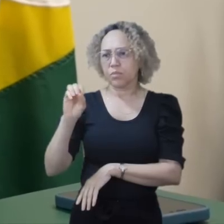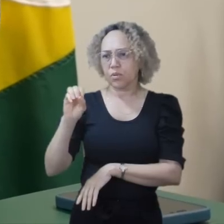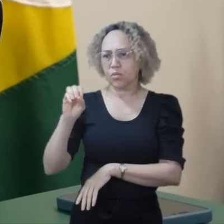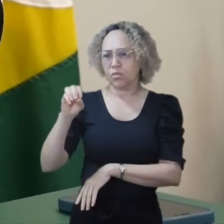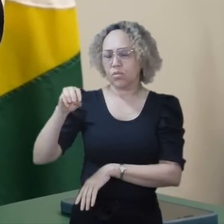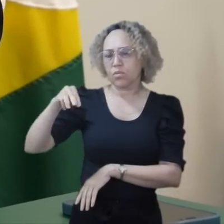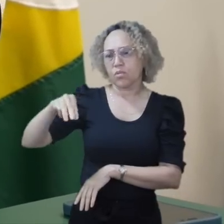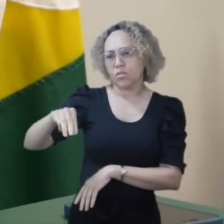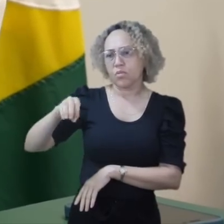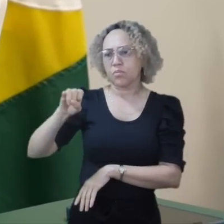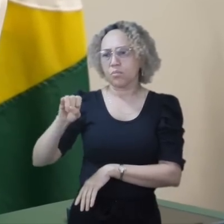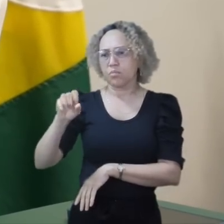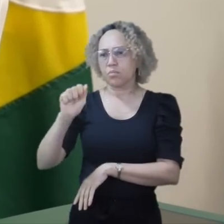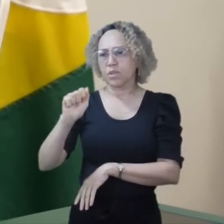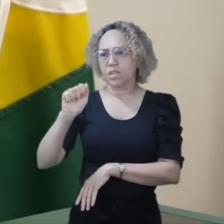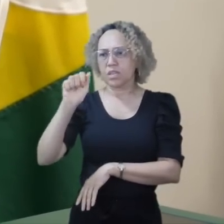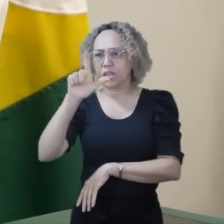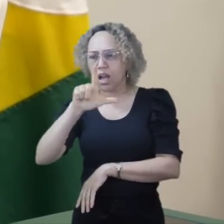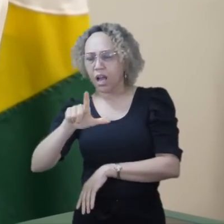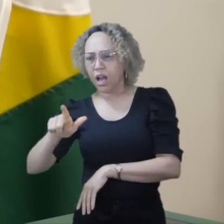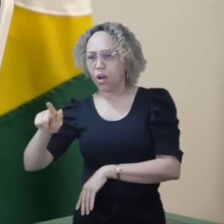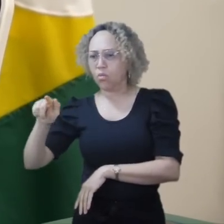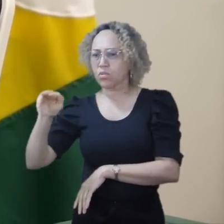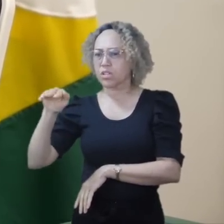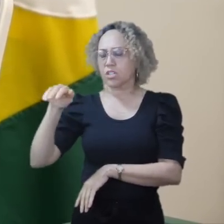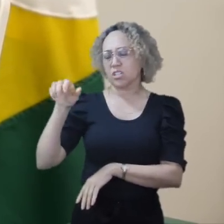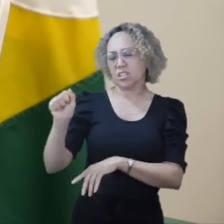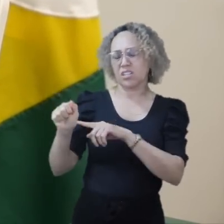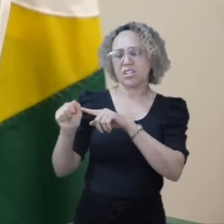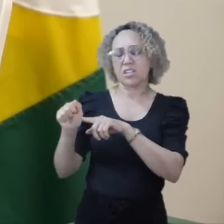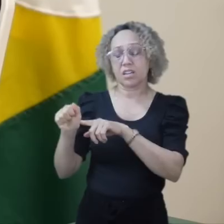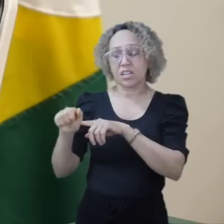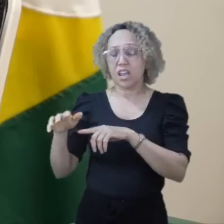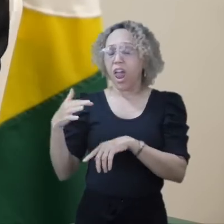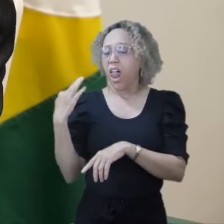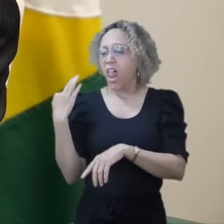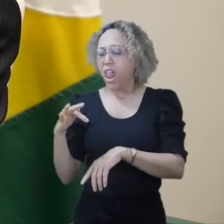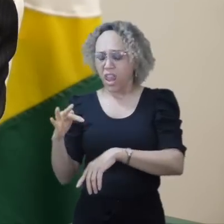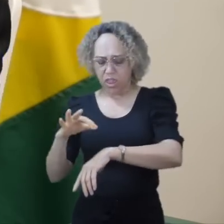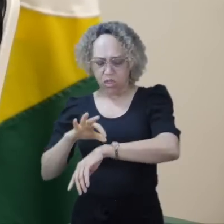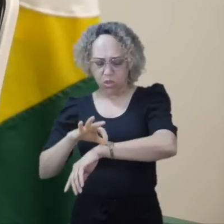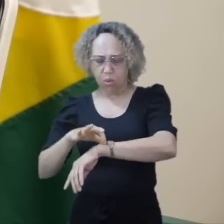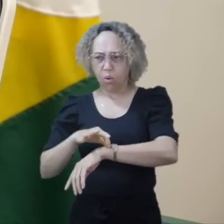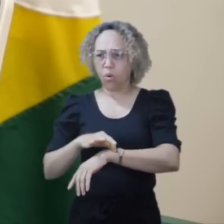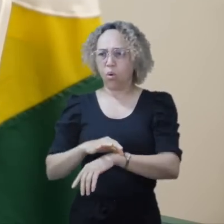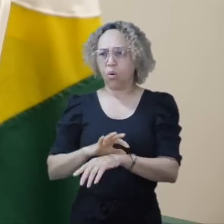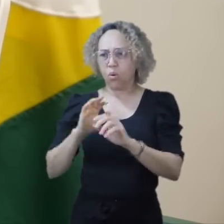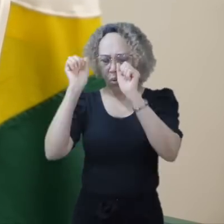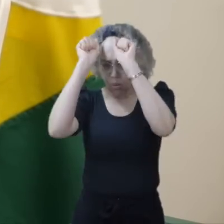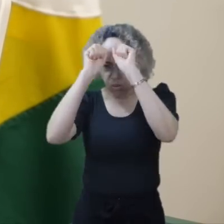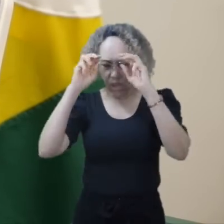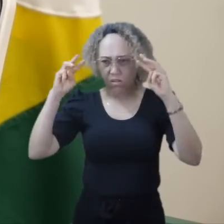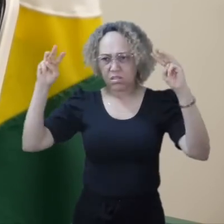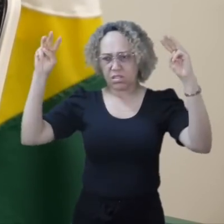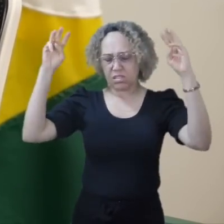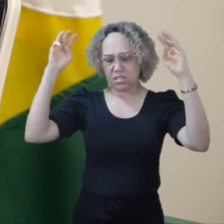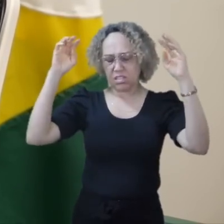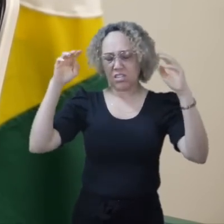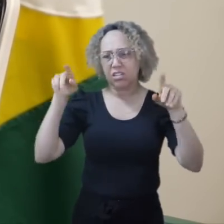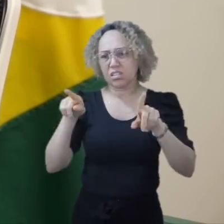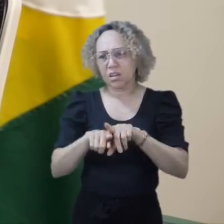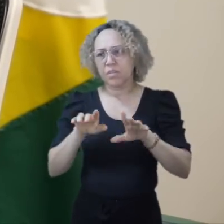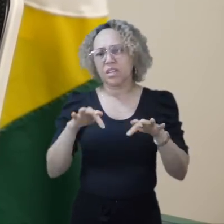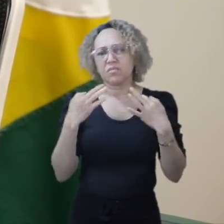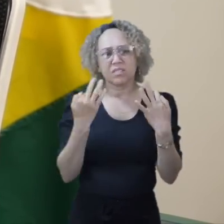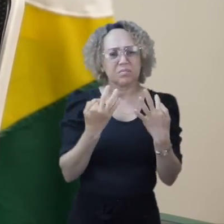são acometidas dessa doença que o SUS não banca, não financia. Os autistas, as famílias autistas também, que vivem